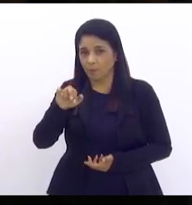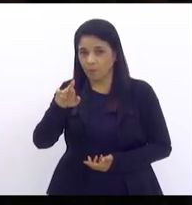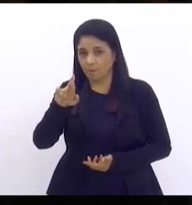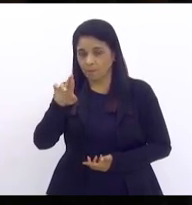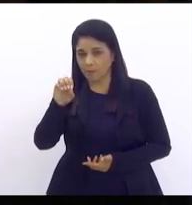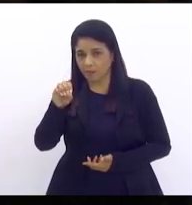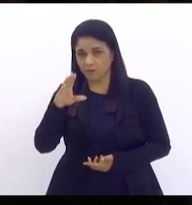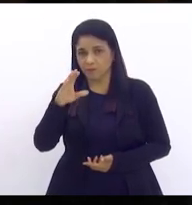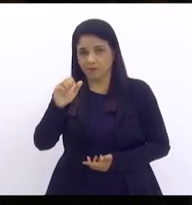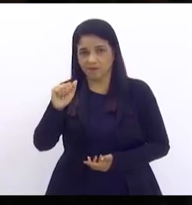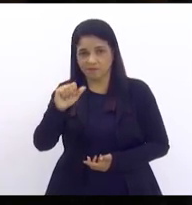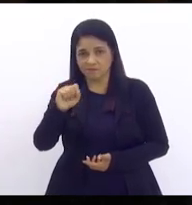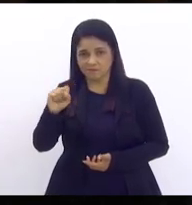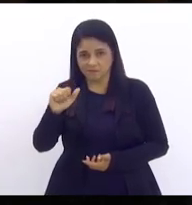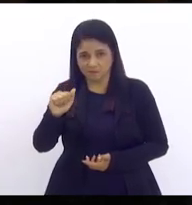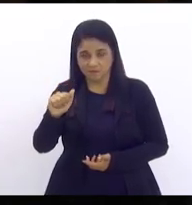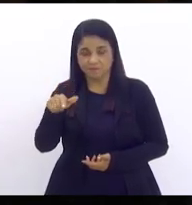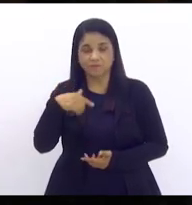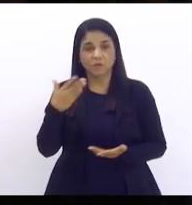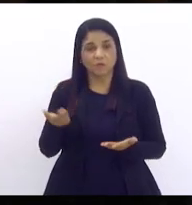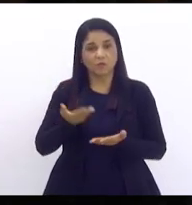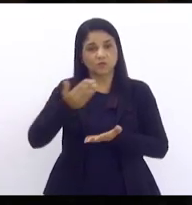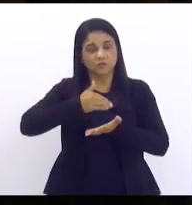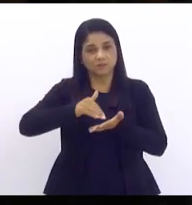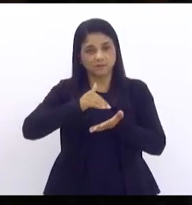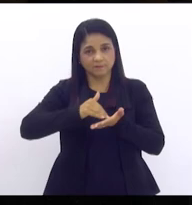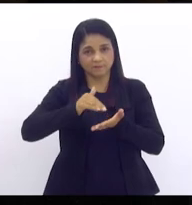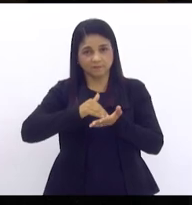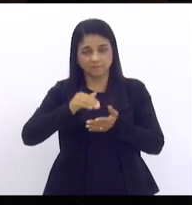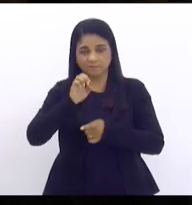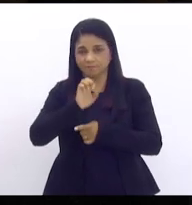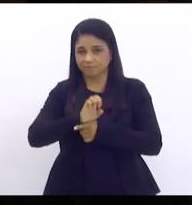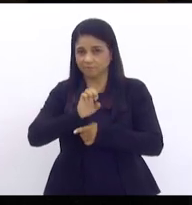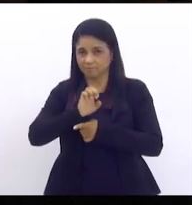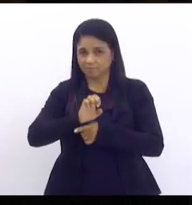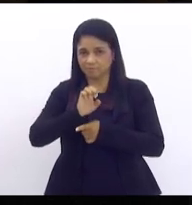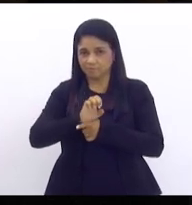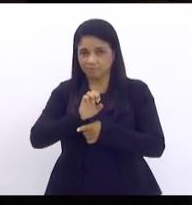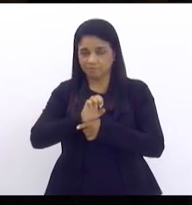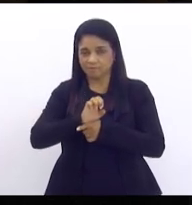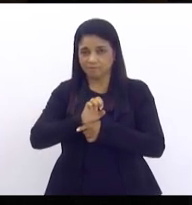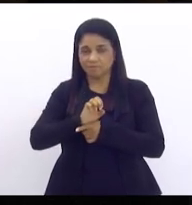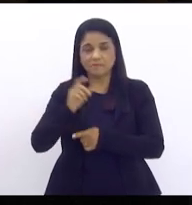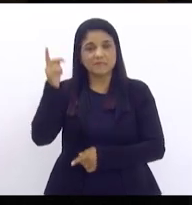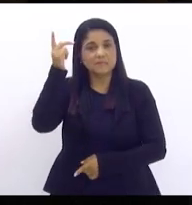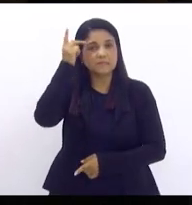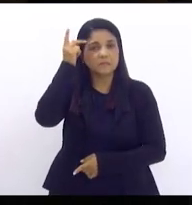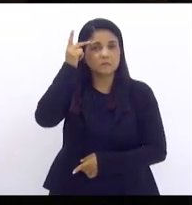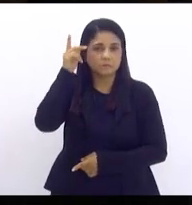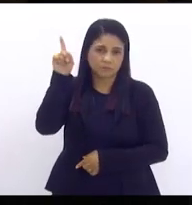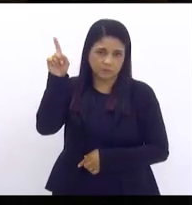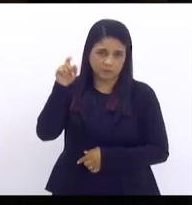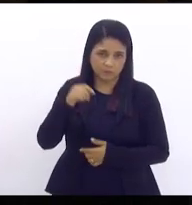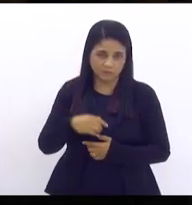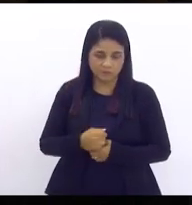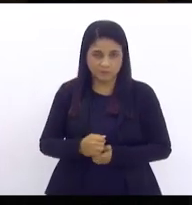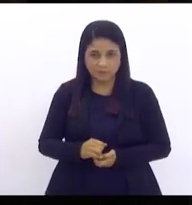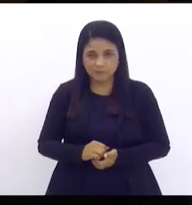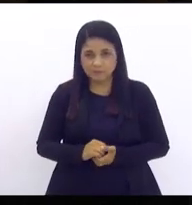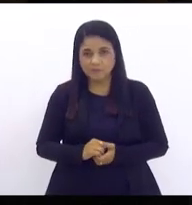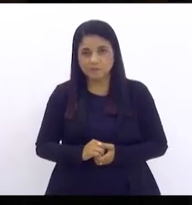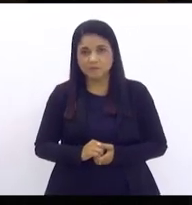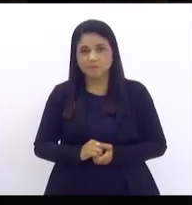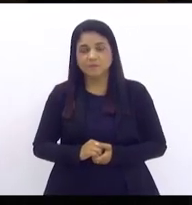hoje também é secretário de Estado lá em São Paulo. Também